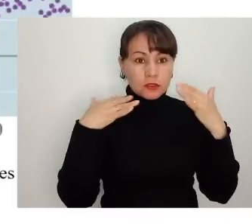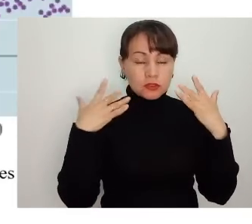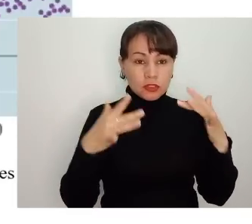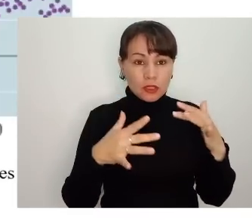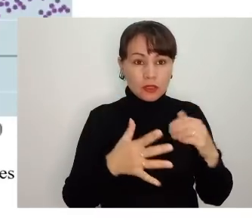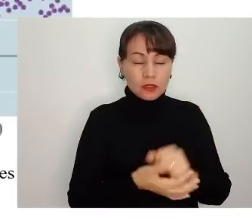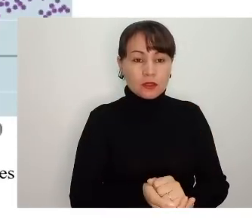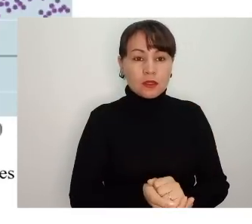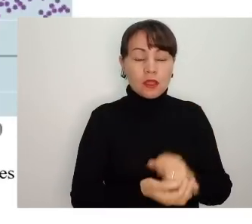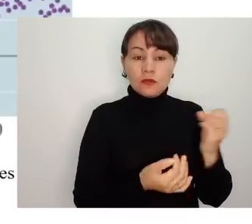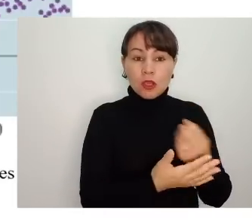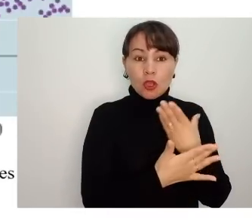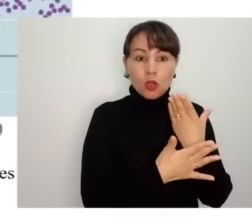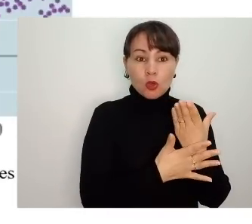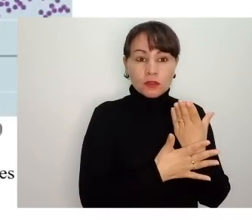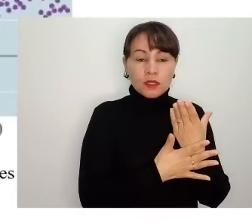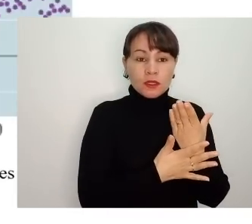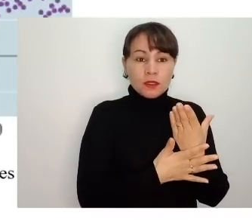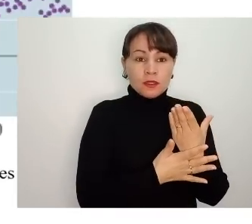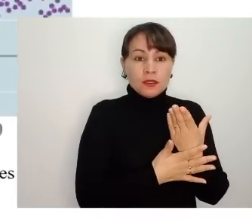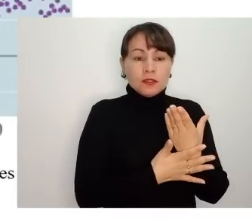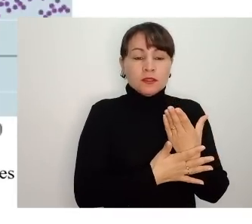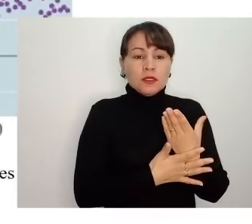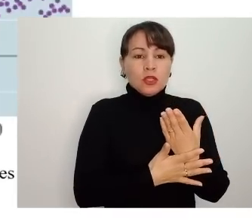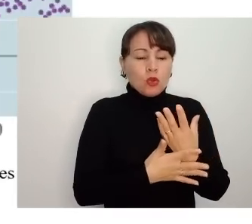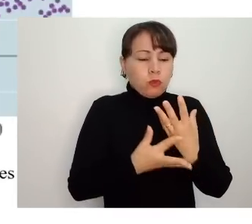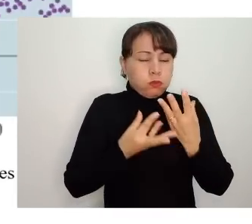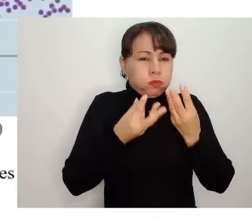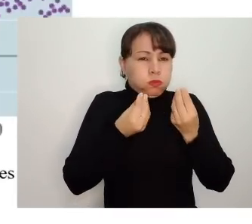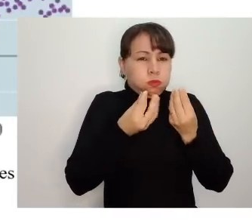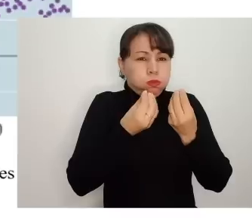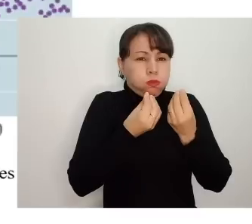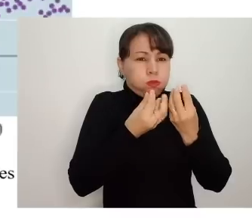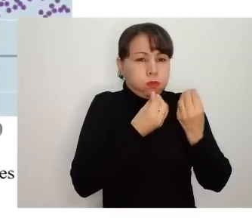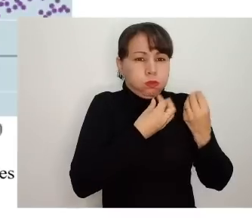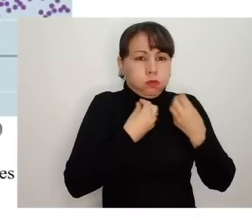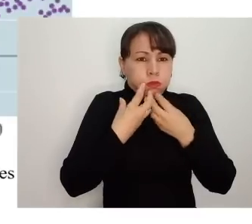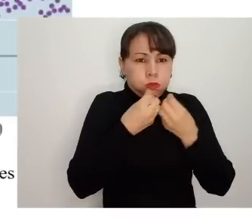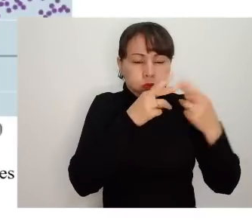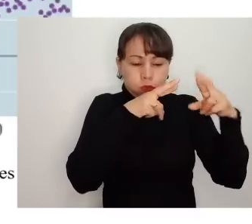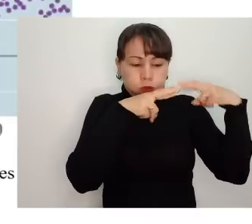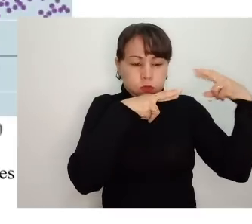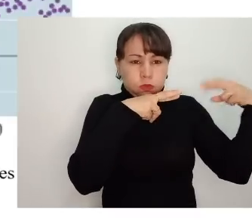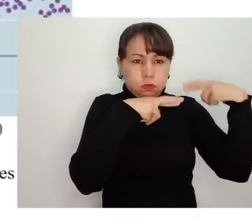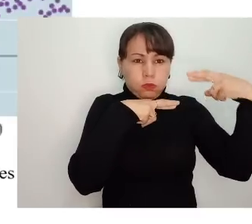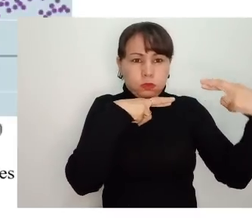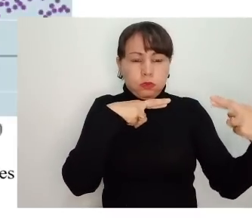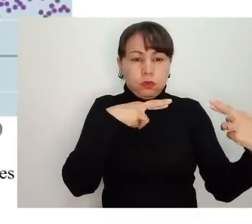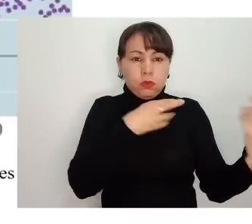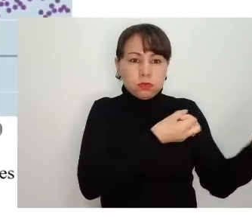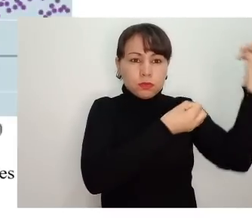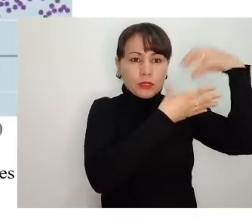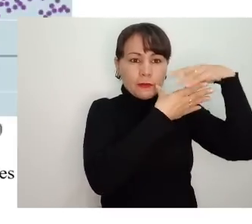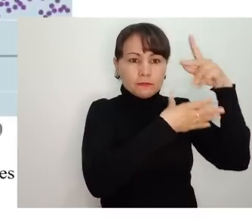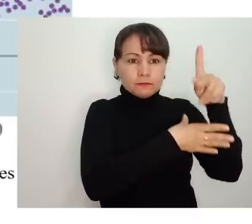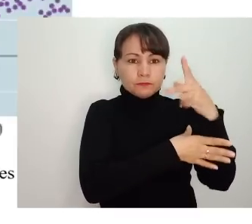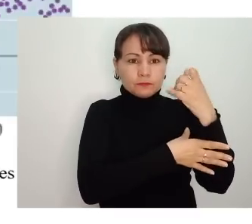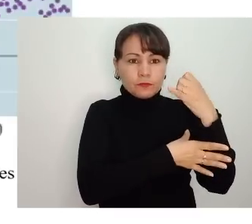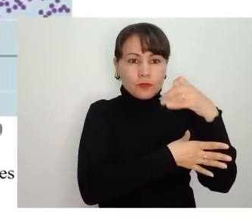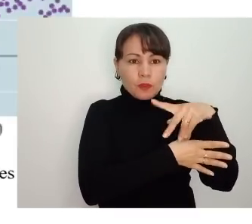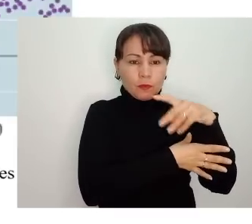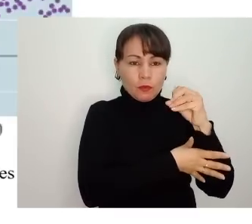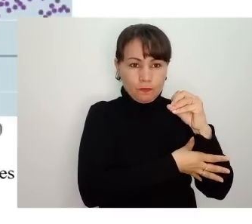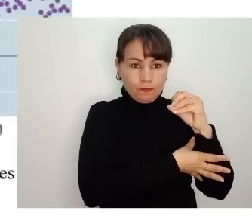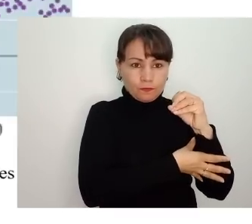vocês imaginam que isso acontece com milhares de sinapses ao mesmo tempo, lá no